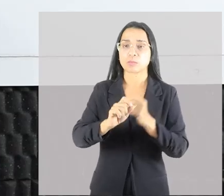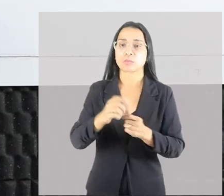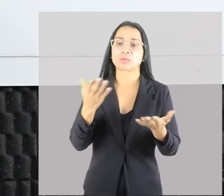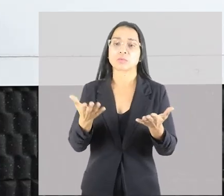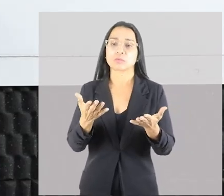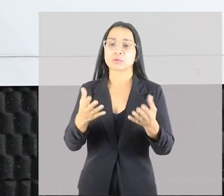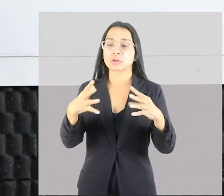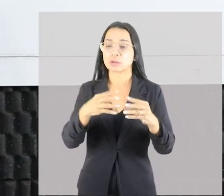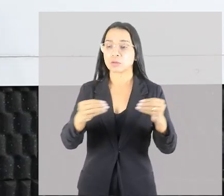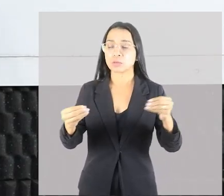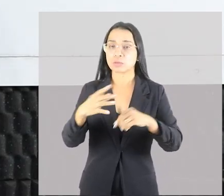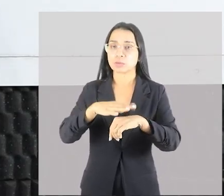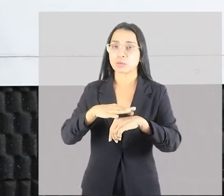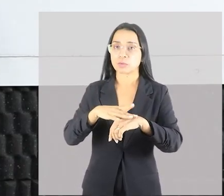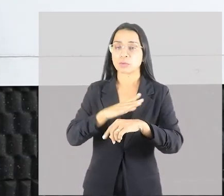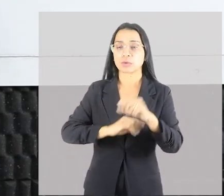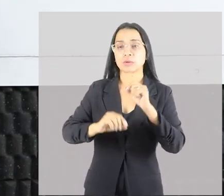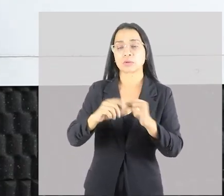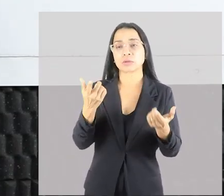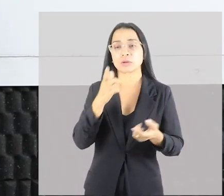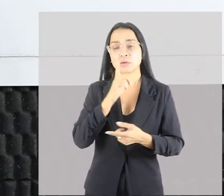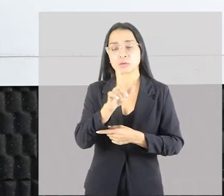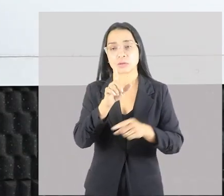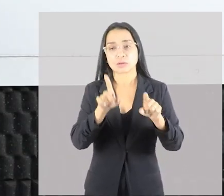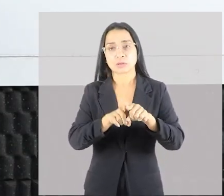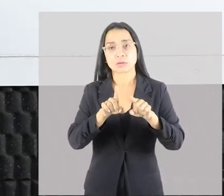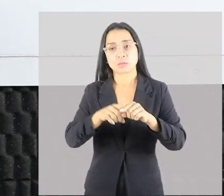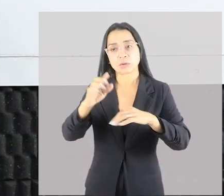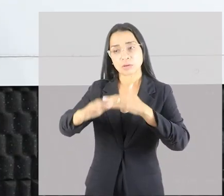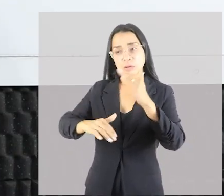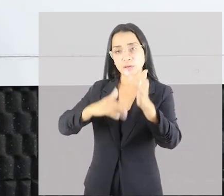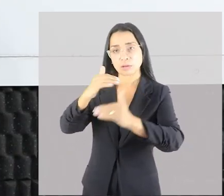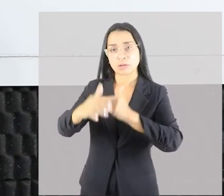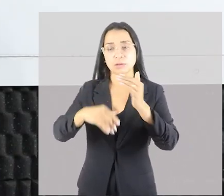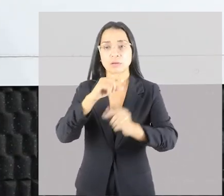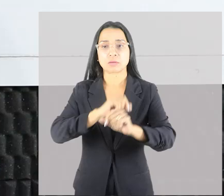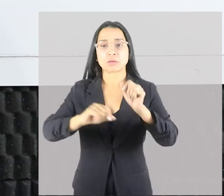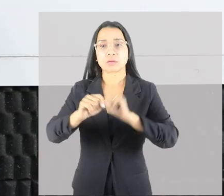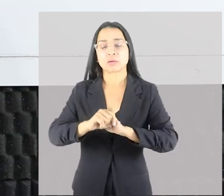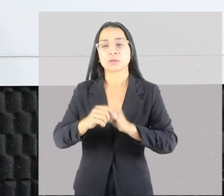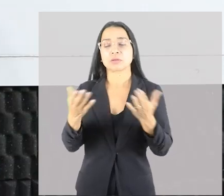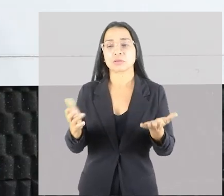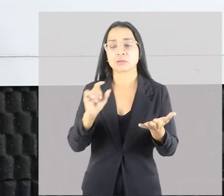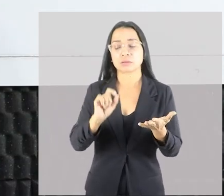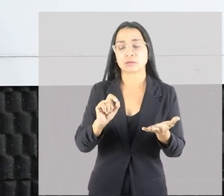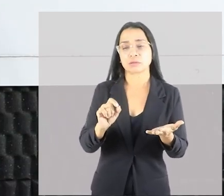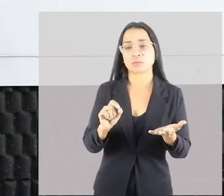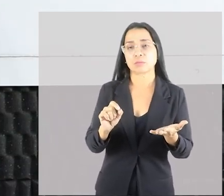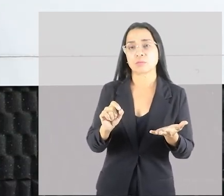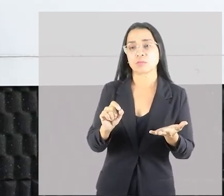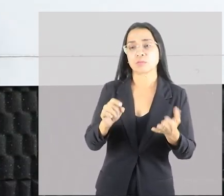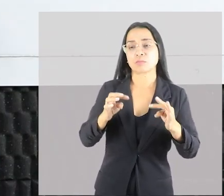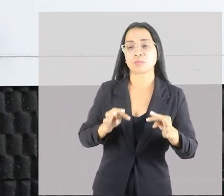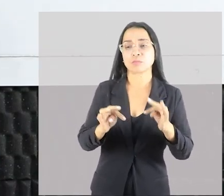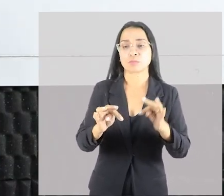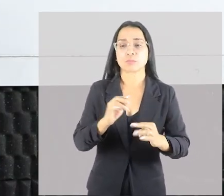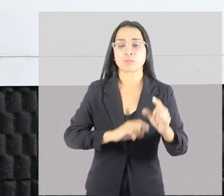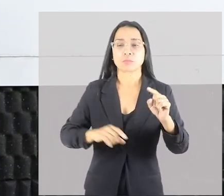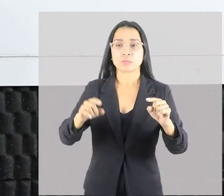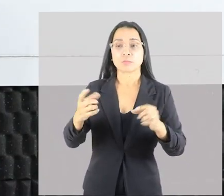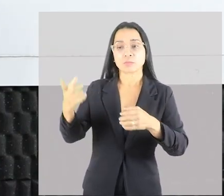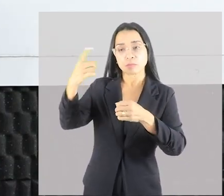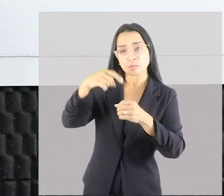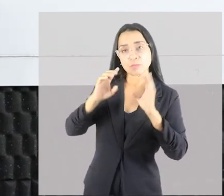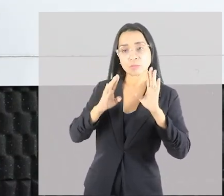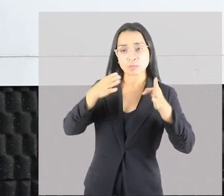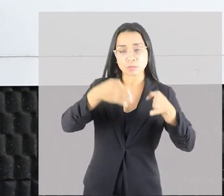curar doenças, né? Conseguir aí avançar, né, vários passos na tecnologia